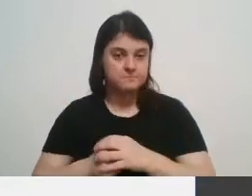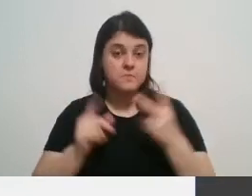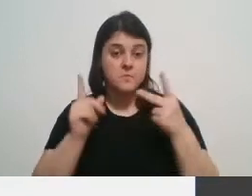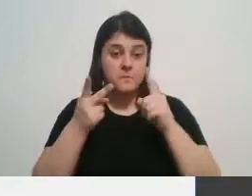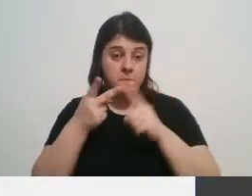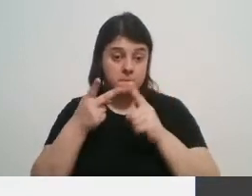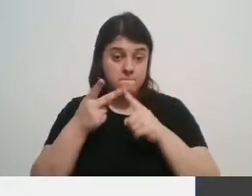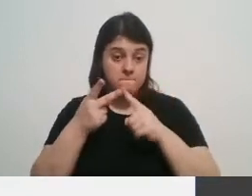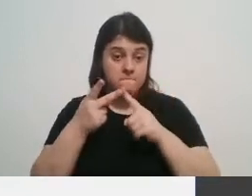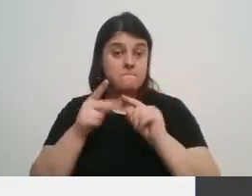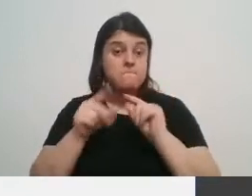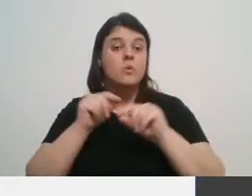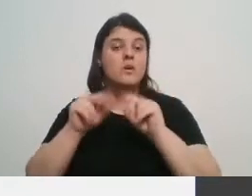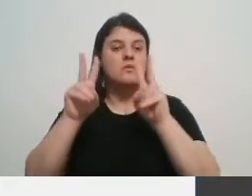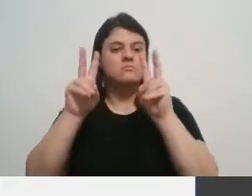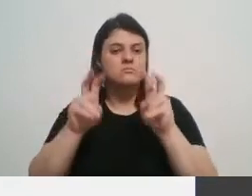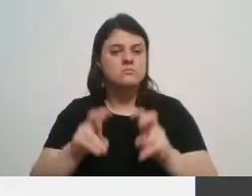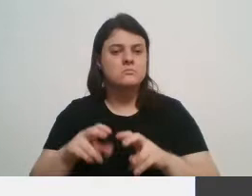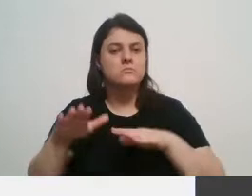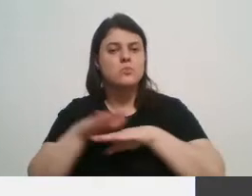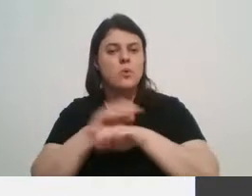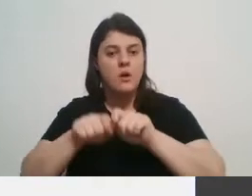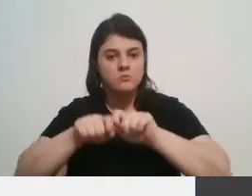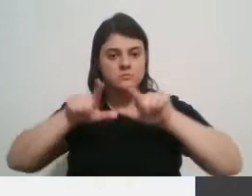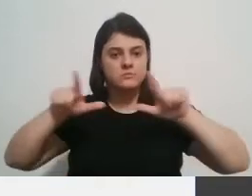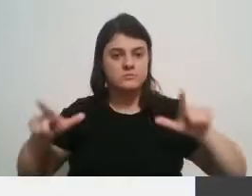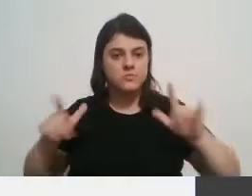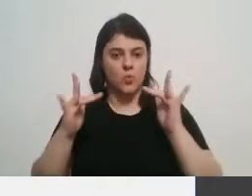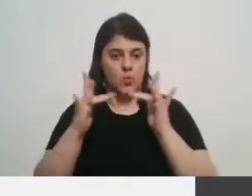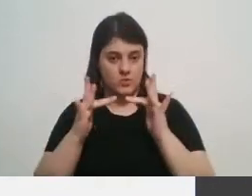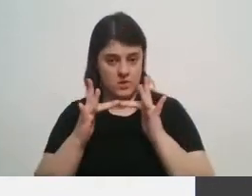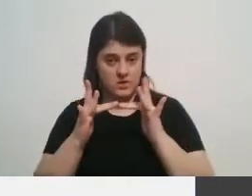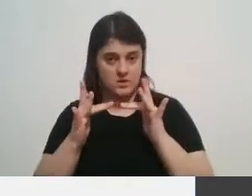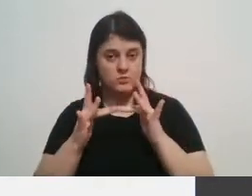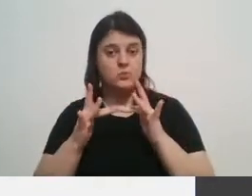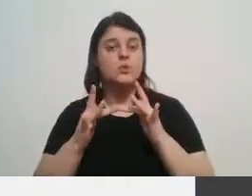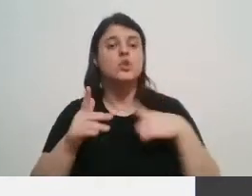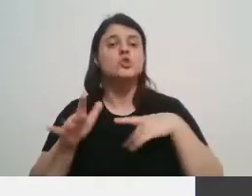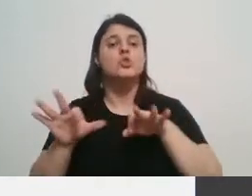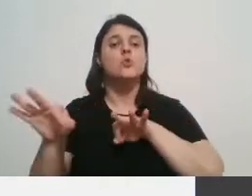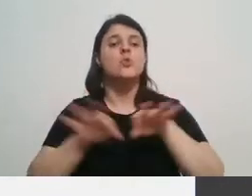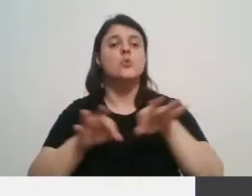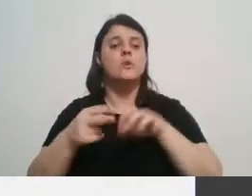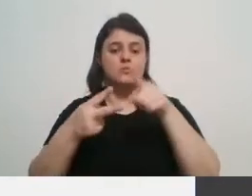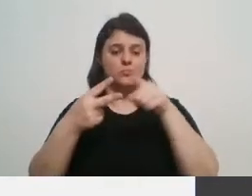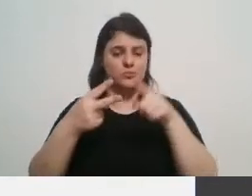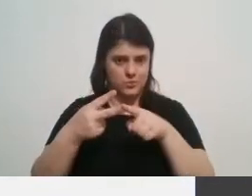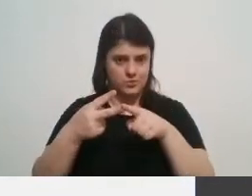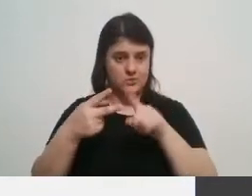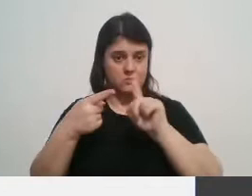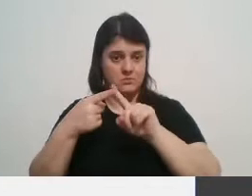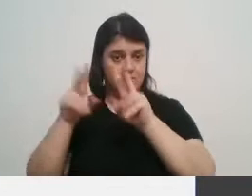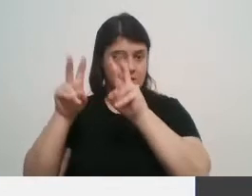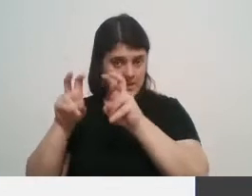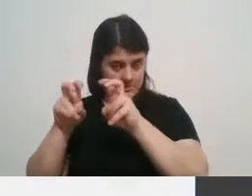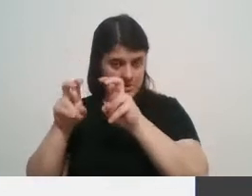remissivo de assuntos, que acumulava as ampliações e os contatos, que ainda eram organizados de duas formas, pela forma